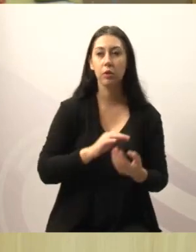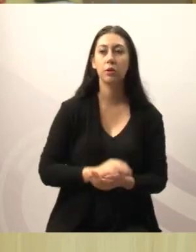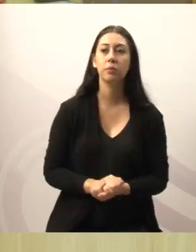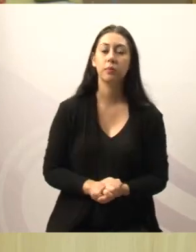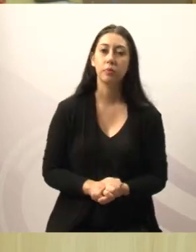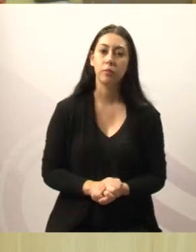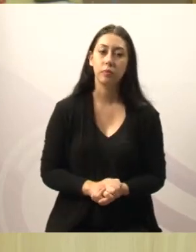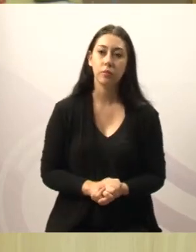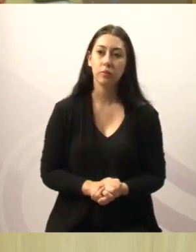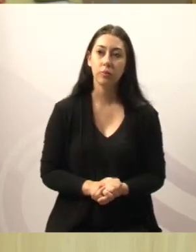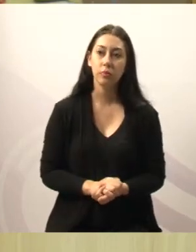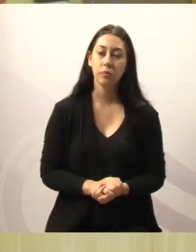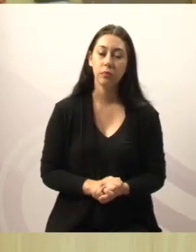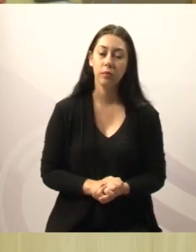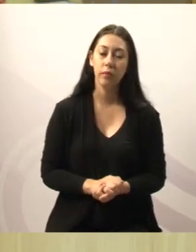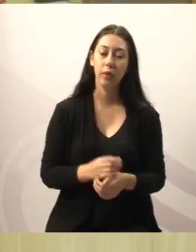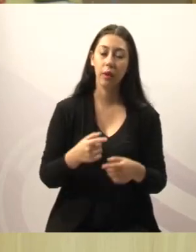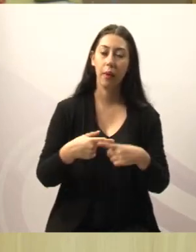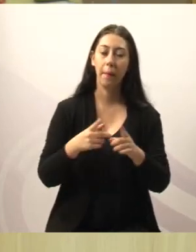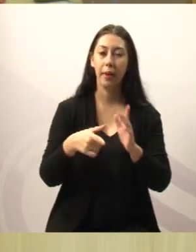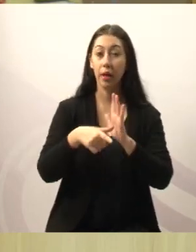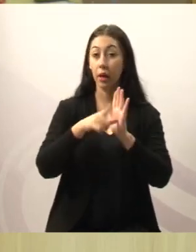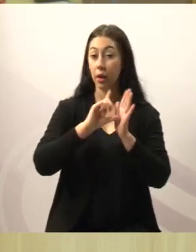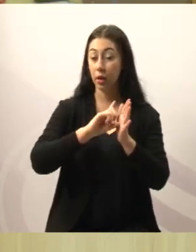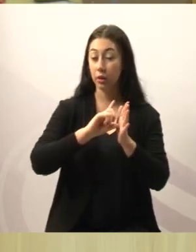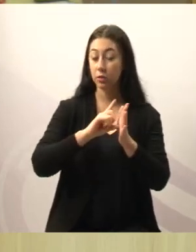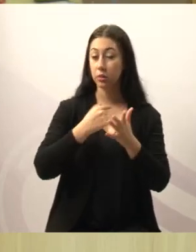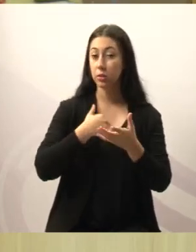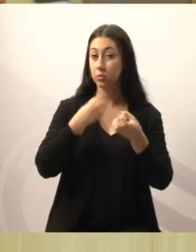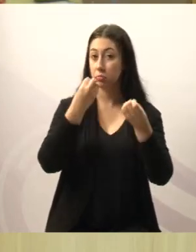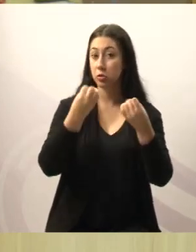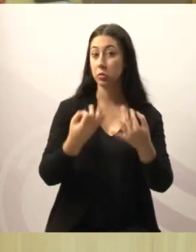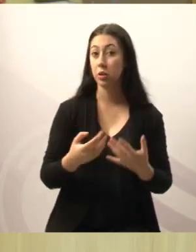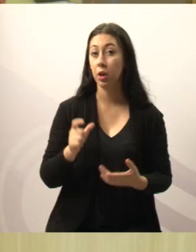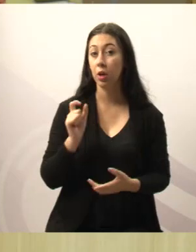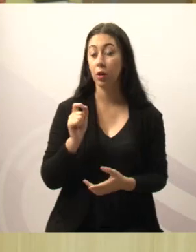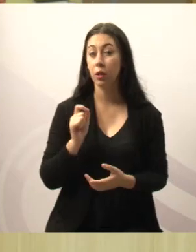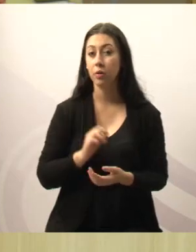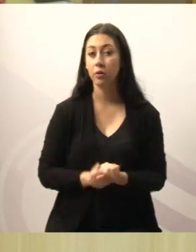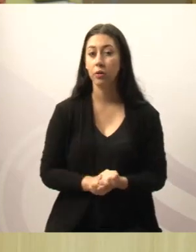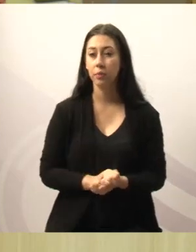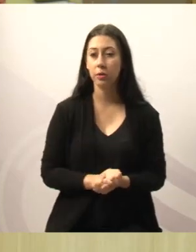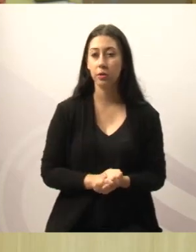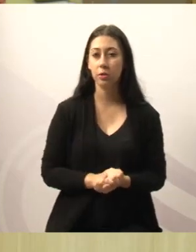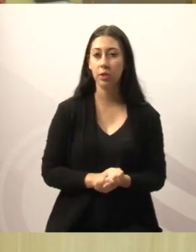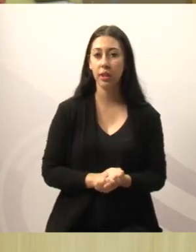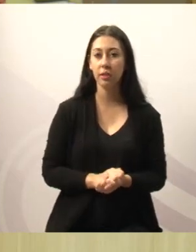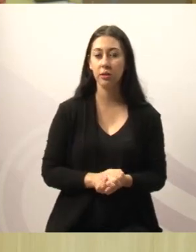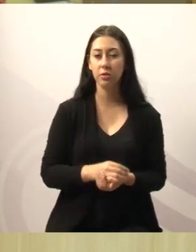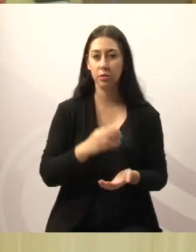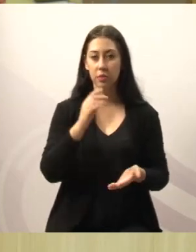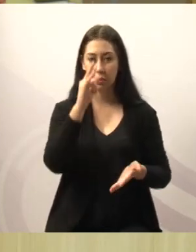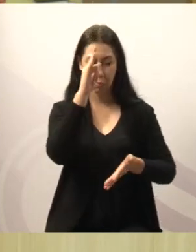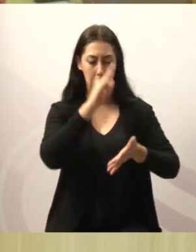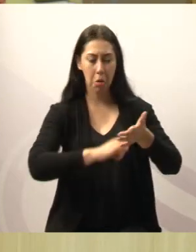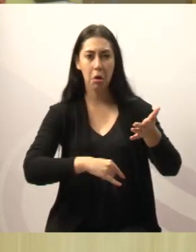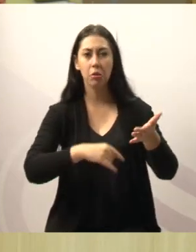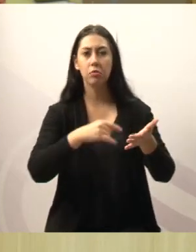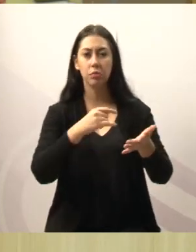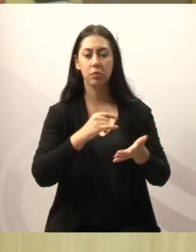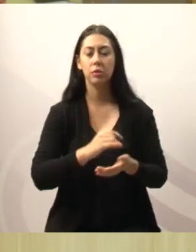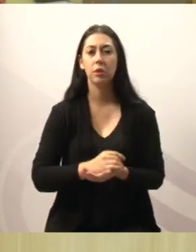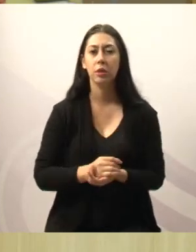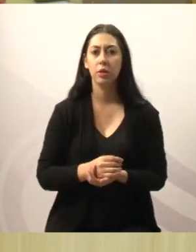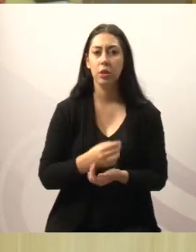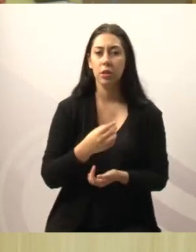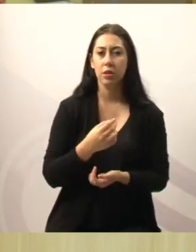vereadores. Antes, porém, informo que para a presente sessão foram protocolados 56 trabalhos, sendo 39 indicações,